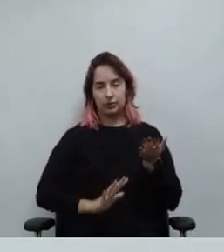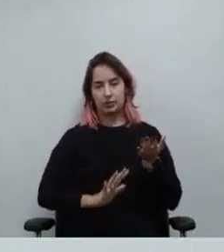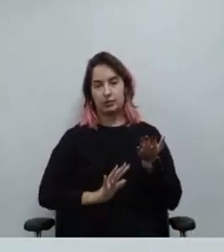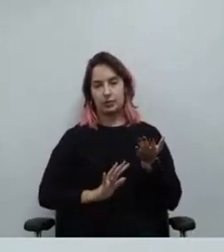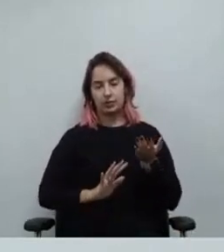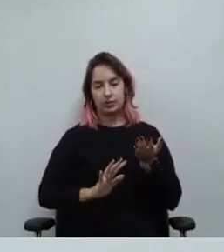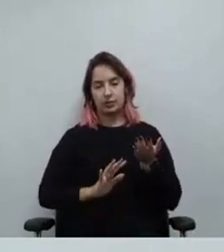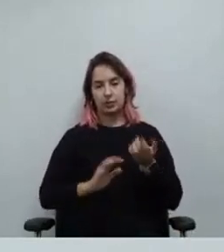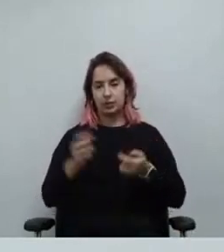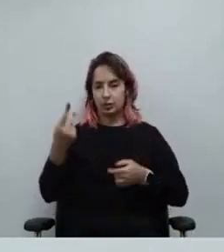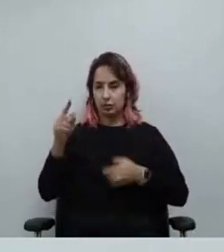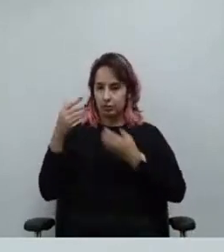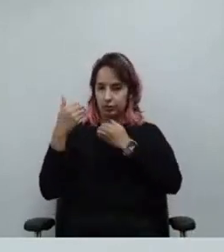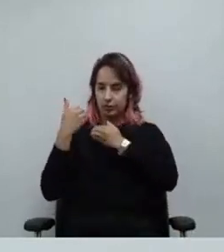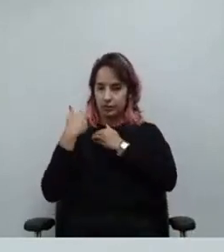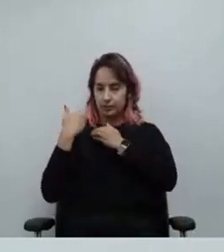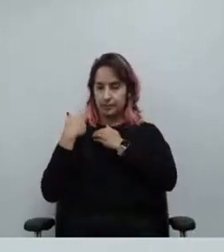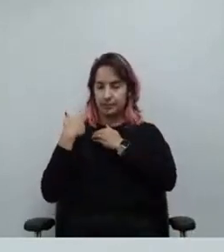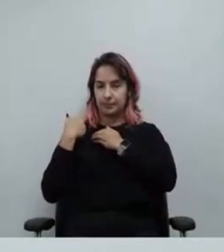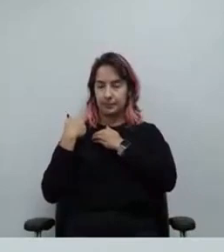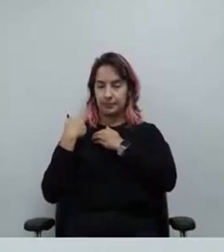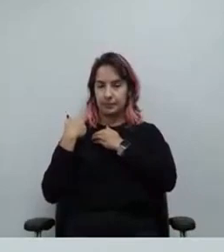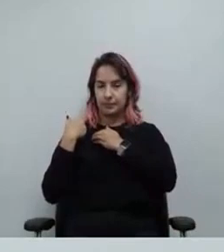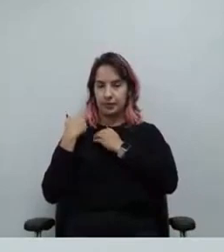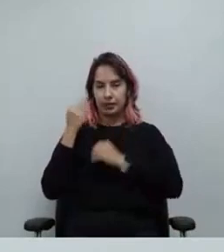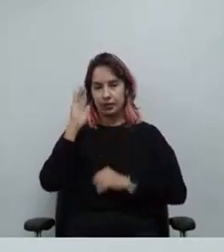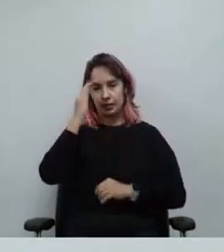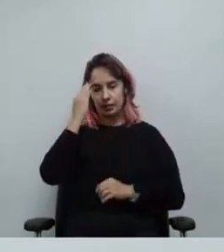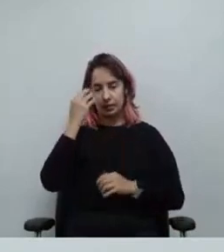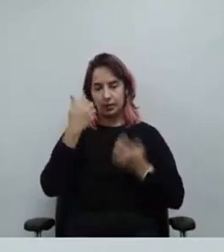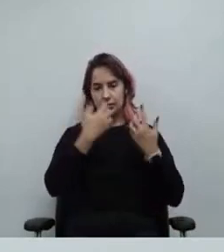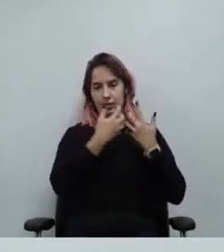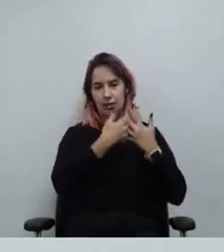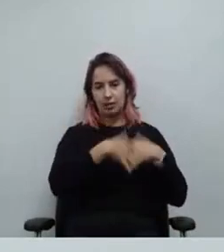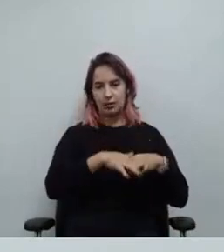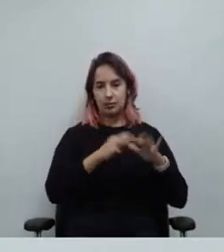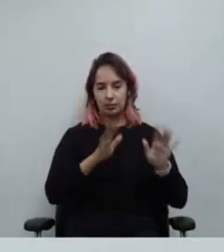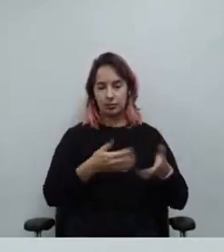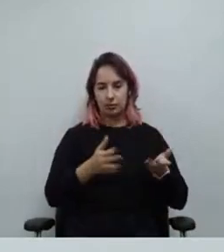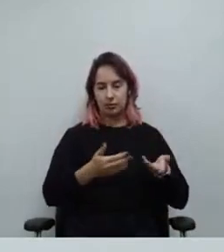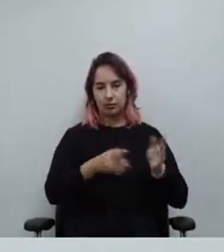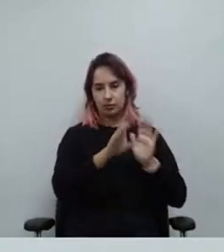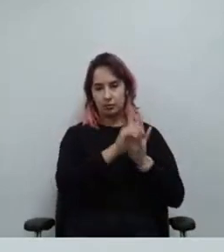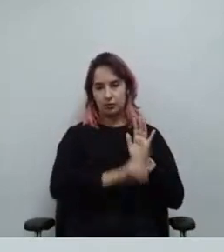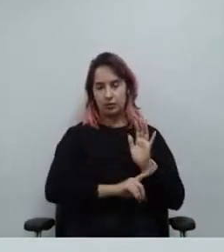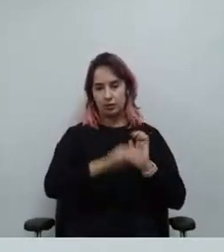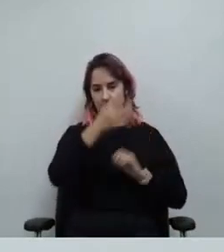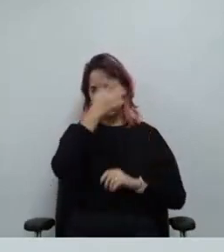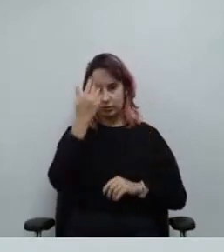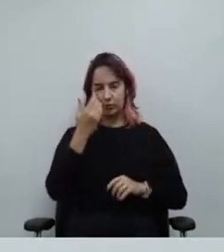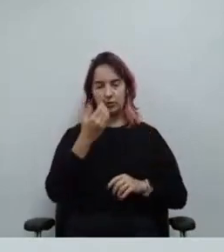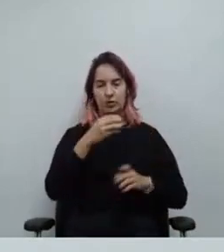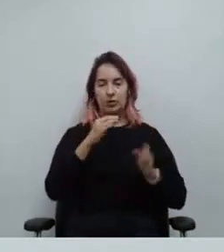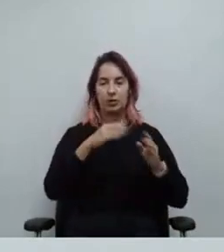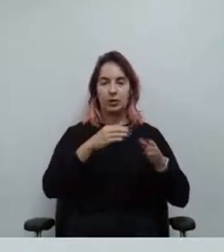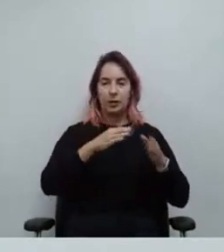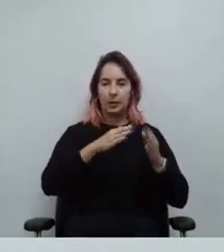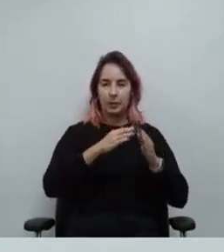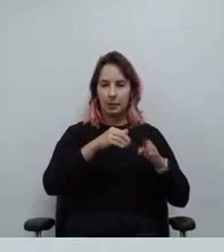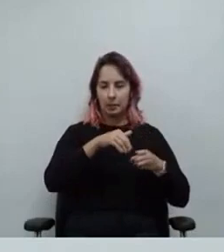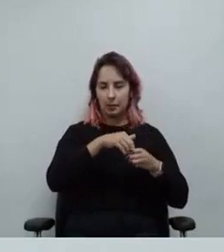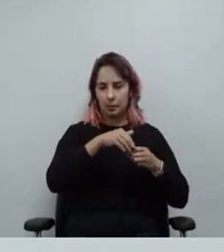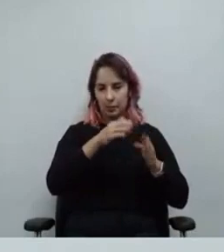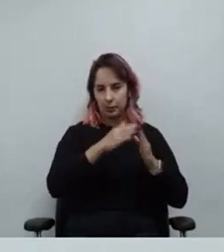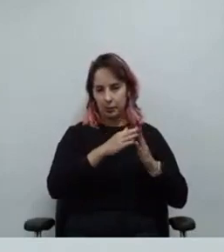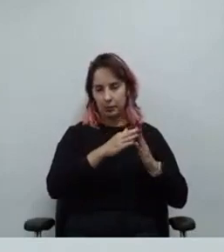órgãos sob a sua responsabilidade, compreendendo desde mecanismos de promoção dos direitos da população em situação de rua, a proteção de